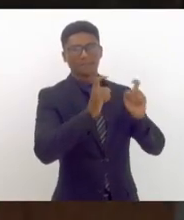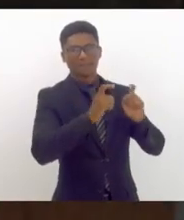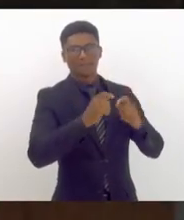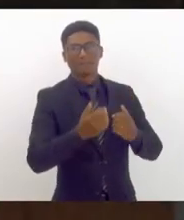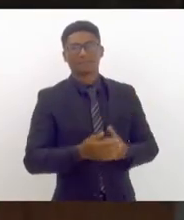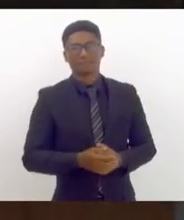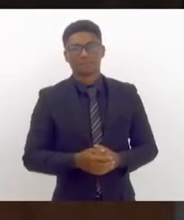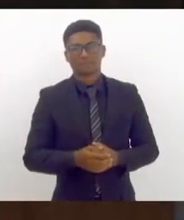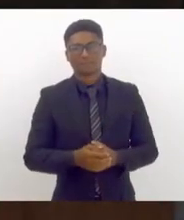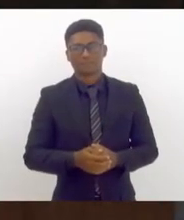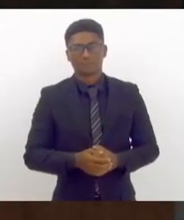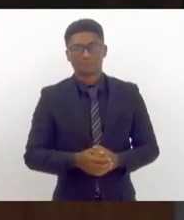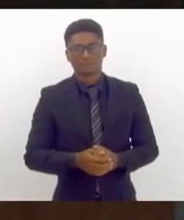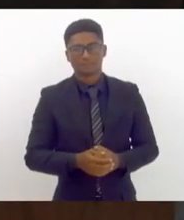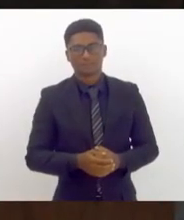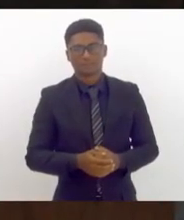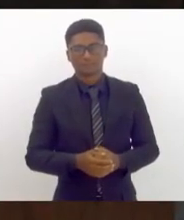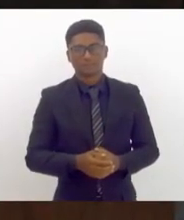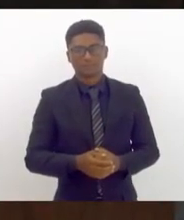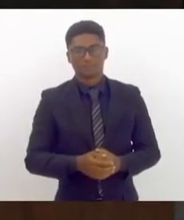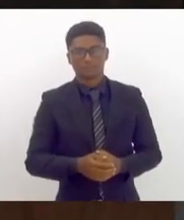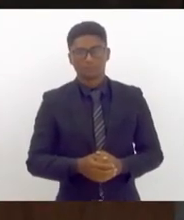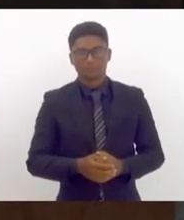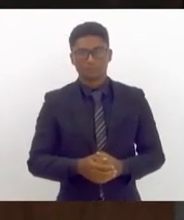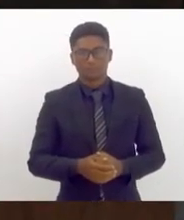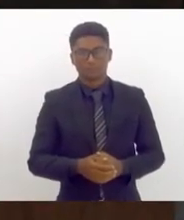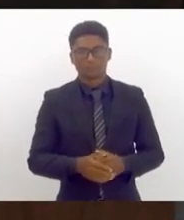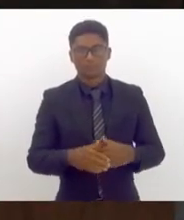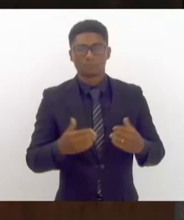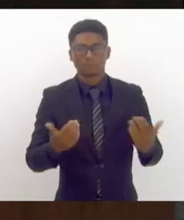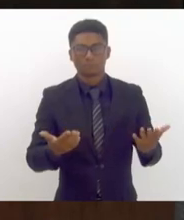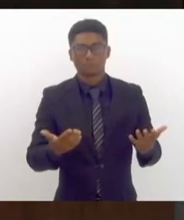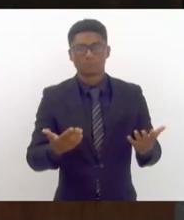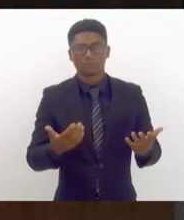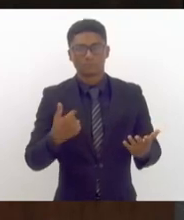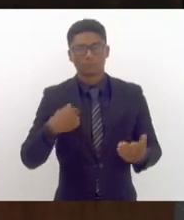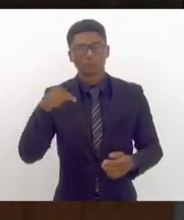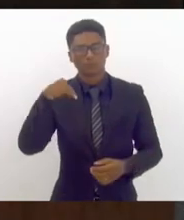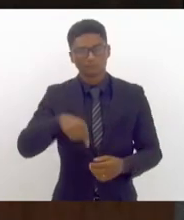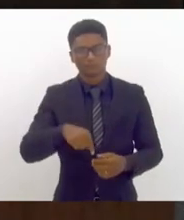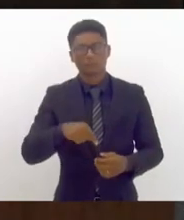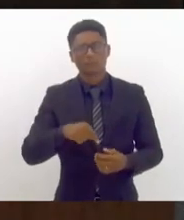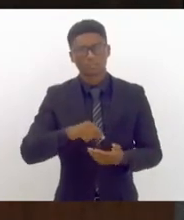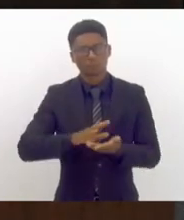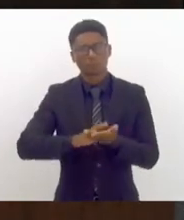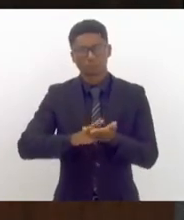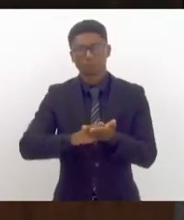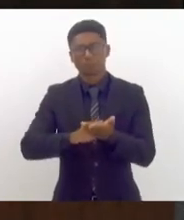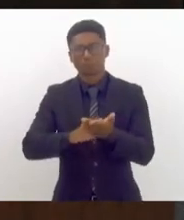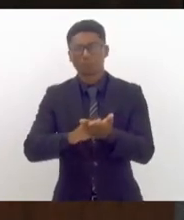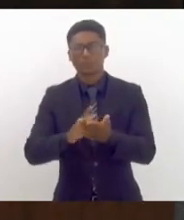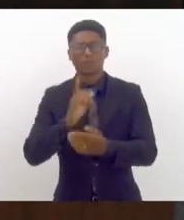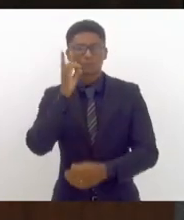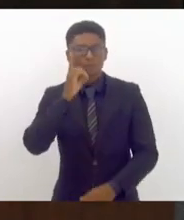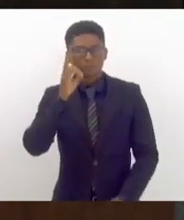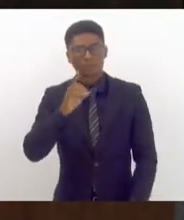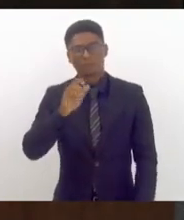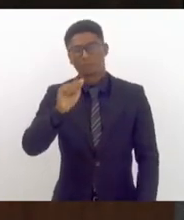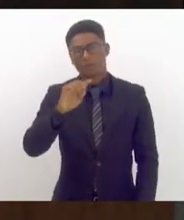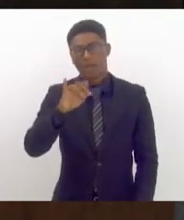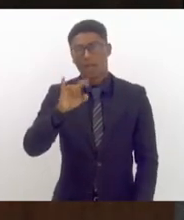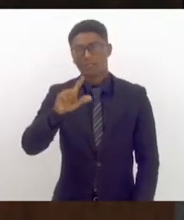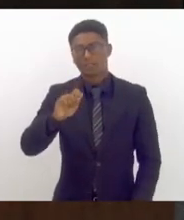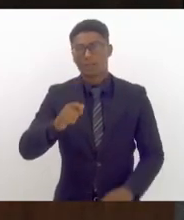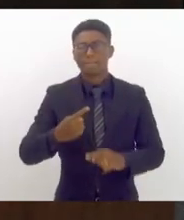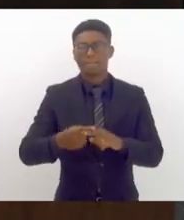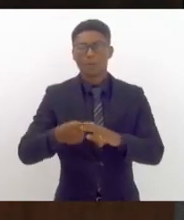extraordinária ou ordinária, como nós estamos vendo. Senhora presidenta, é aqui para saudar o nosso querido deputado Átila Nunes por